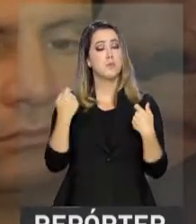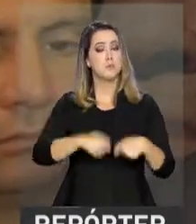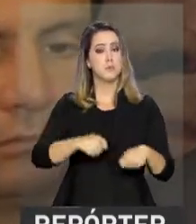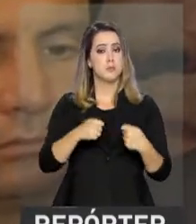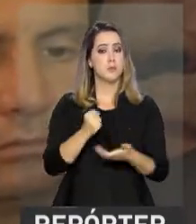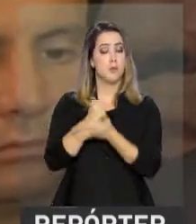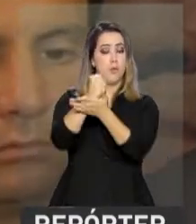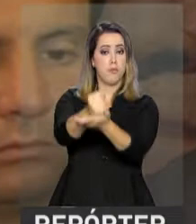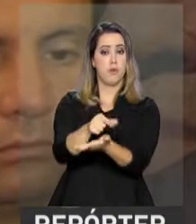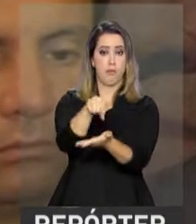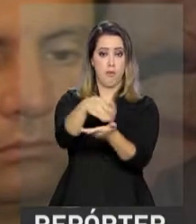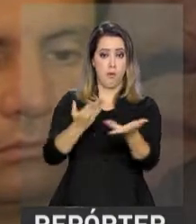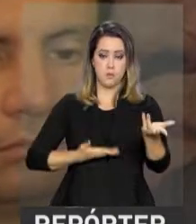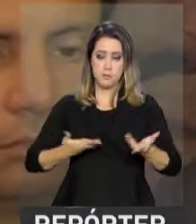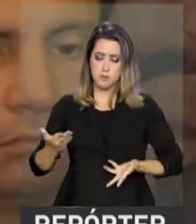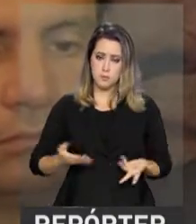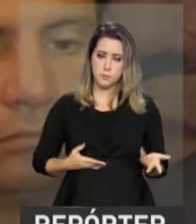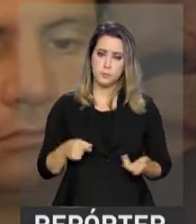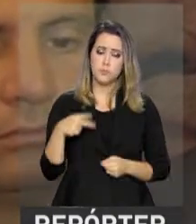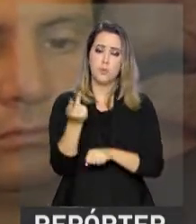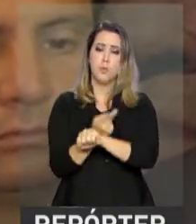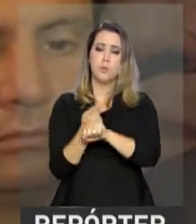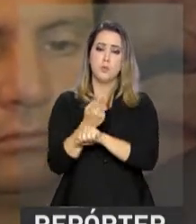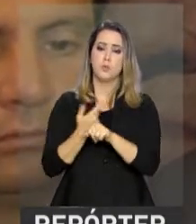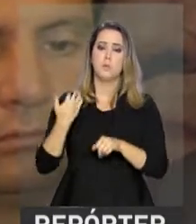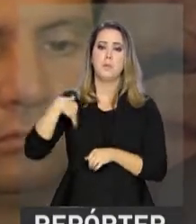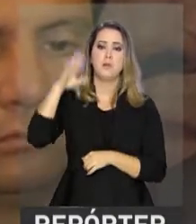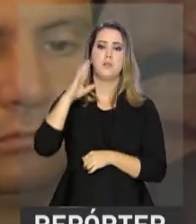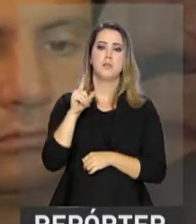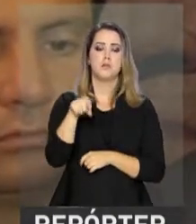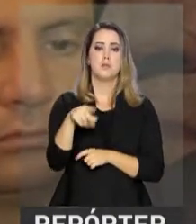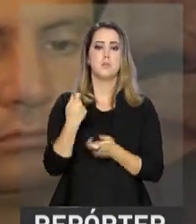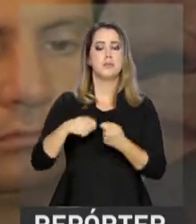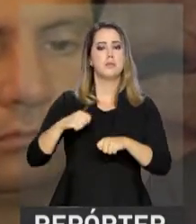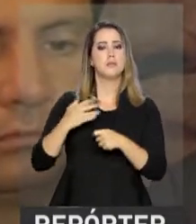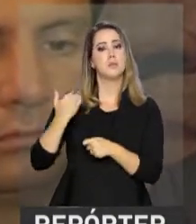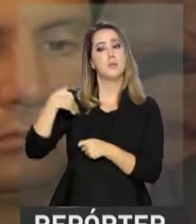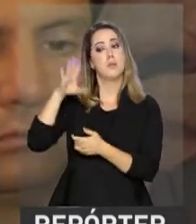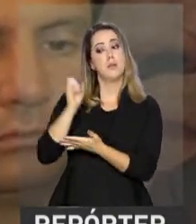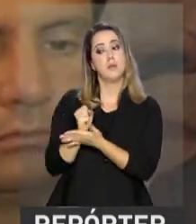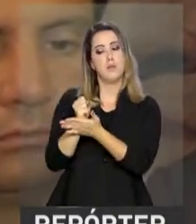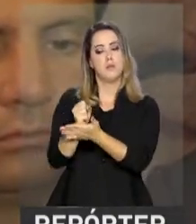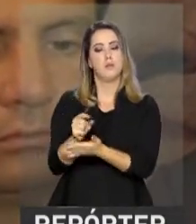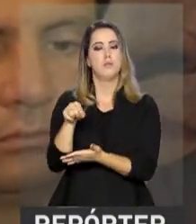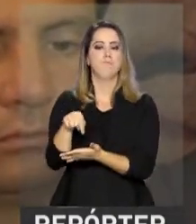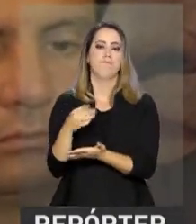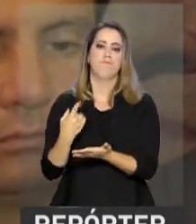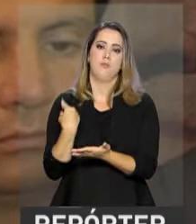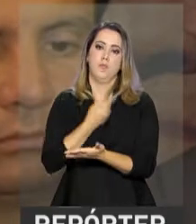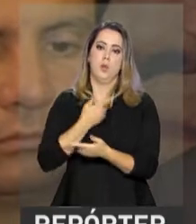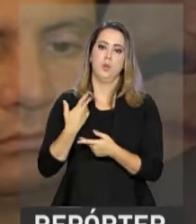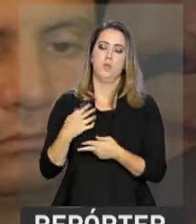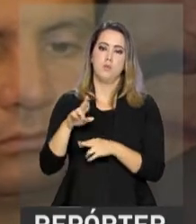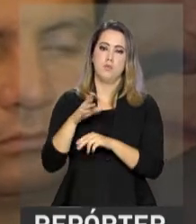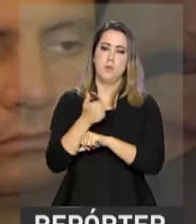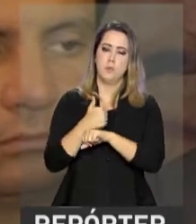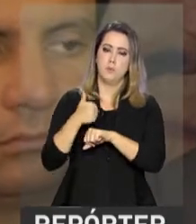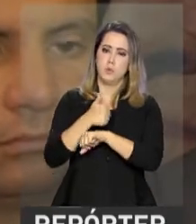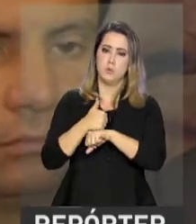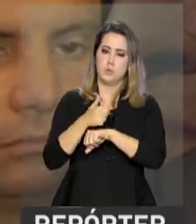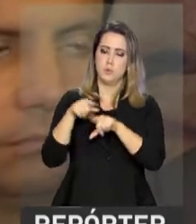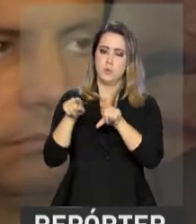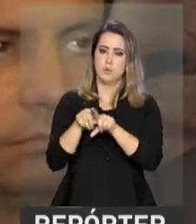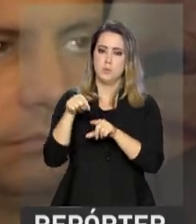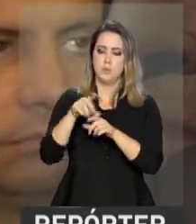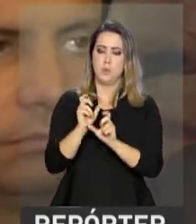deverão ofertar aqueles serviços que a população precisa, onde há necessidade da oferta de serviço. Então, nós vamos especializar os hospitais